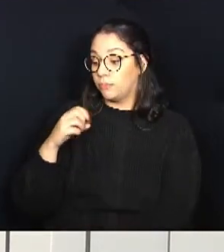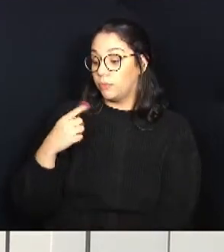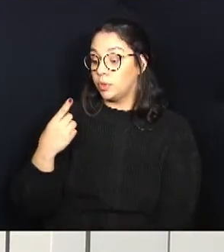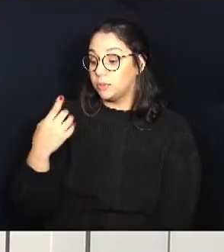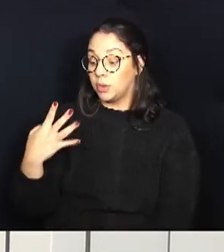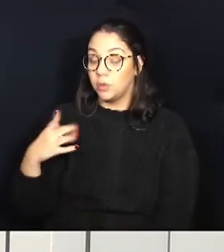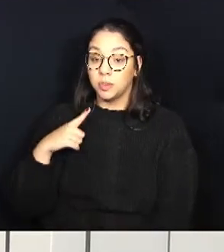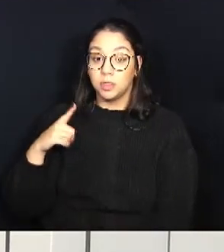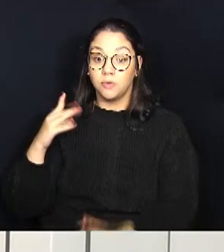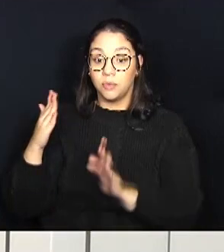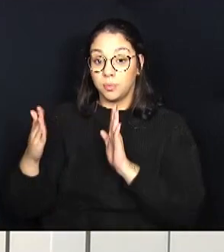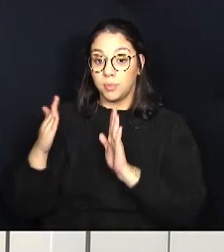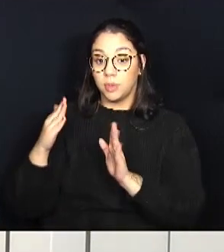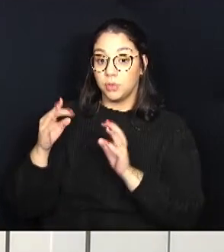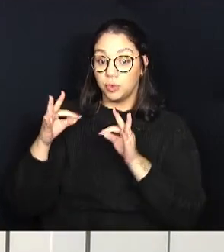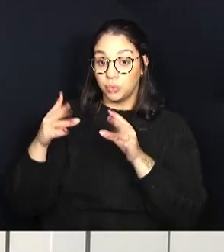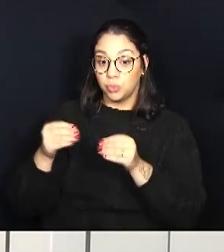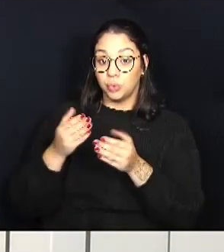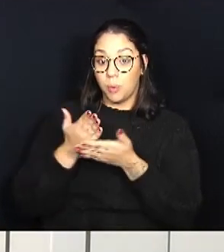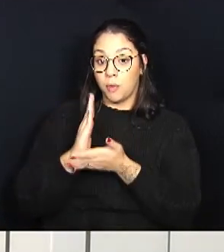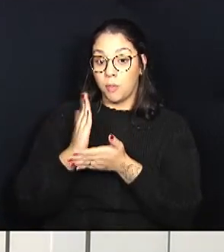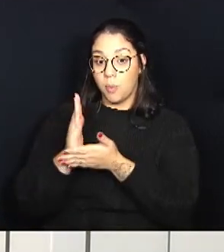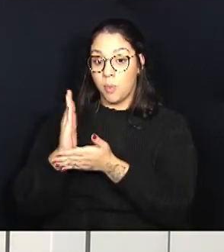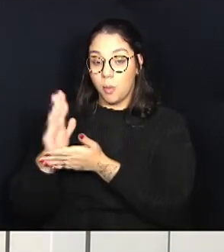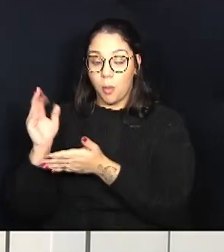deste período foram aprovadas.